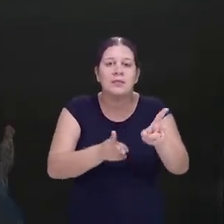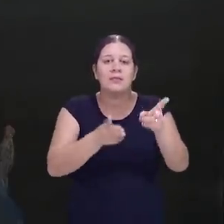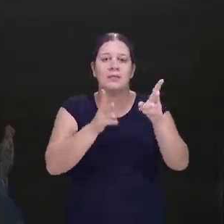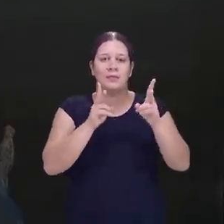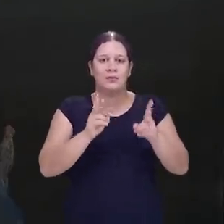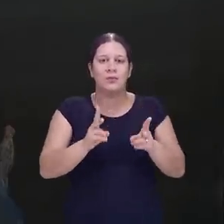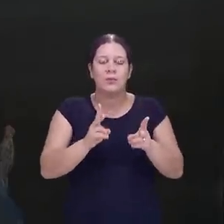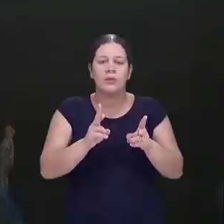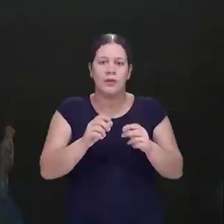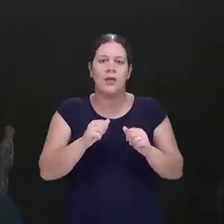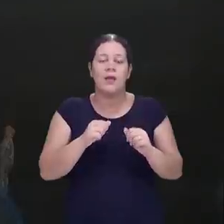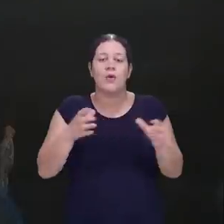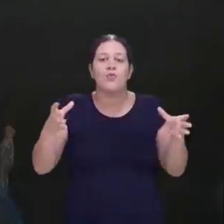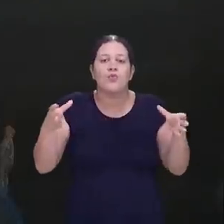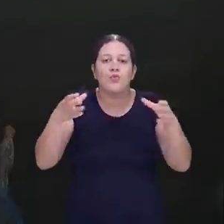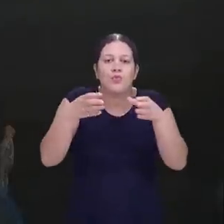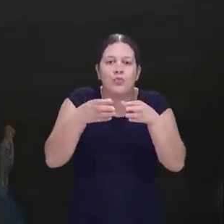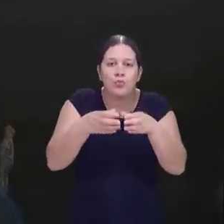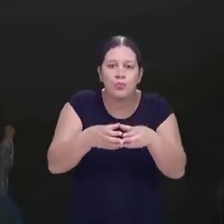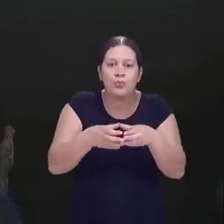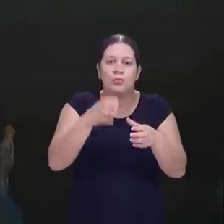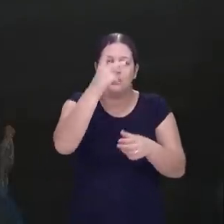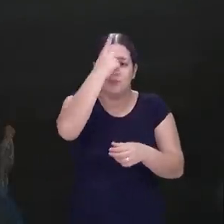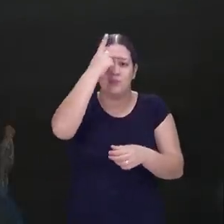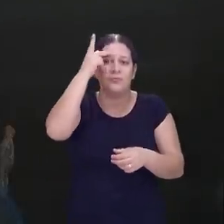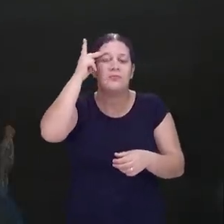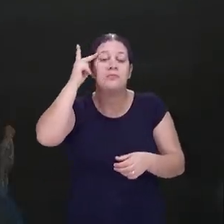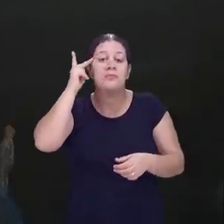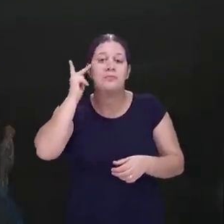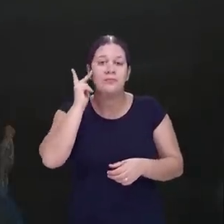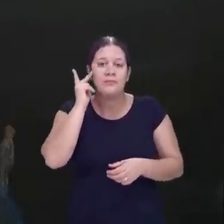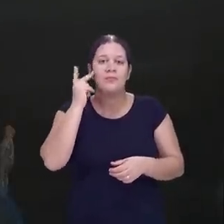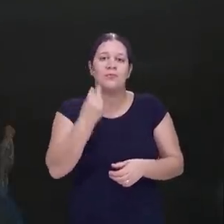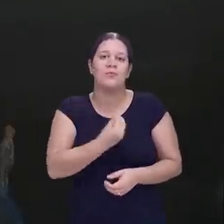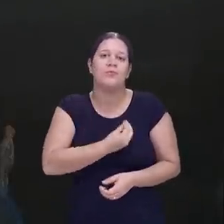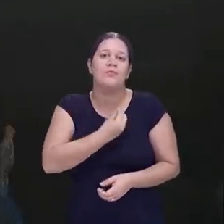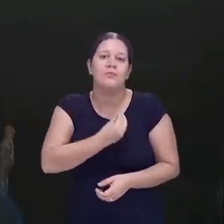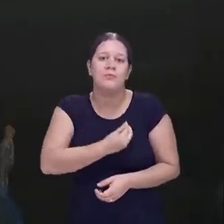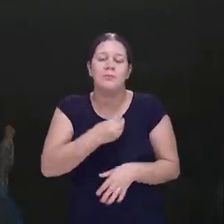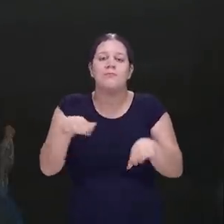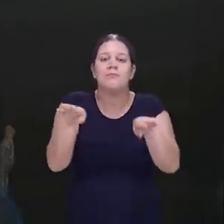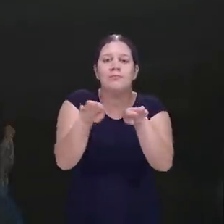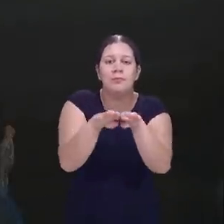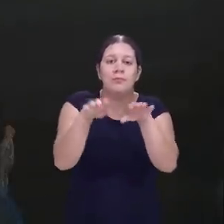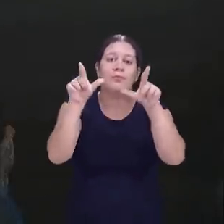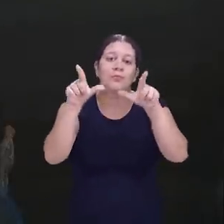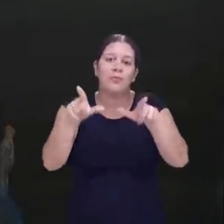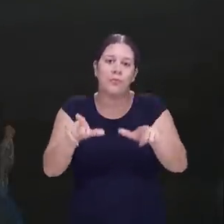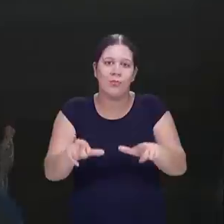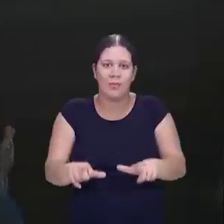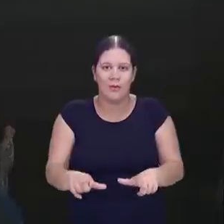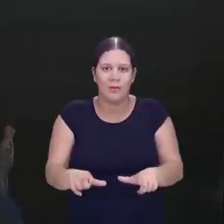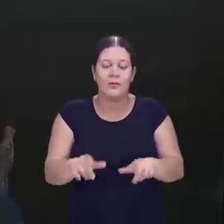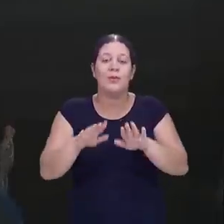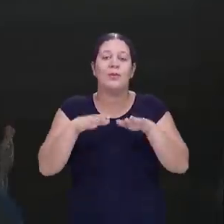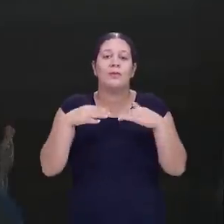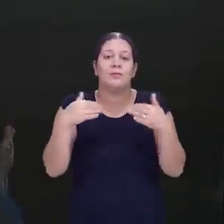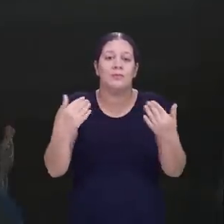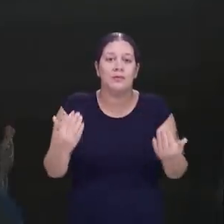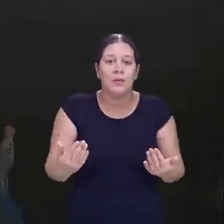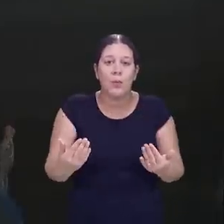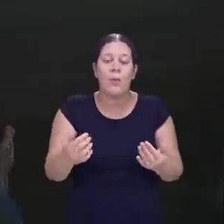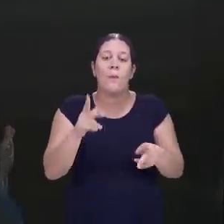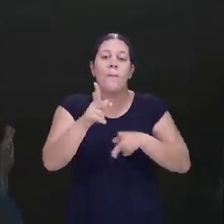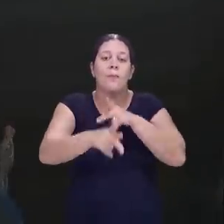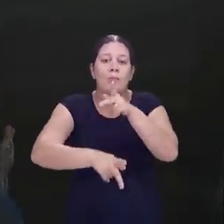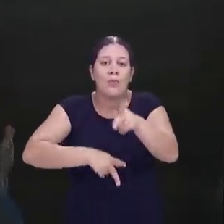ser uma quantidade de pessoas, um agrupamento de indivíduos que vivem no mesmo espaço. Então,